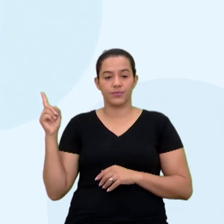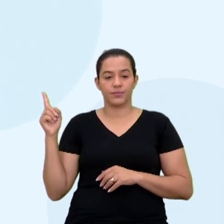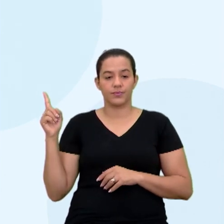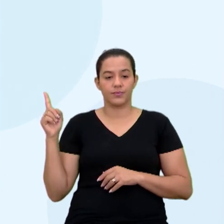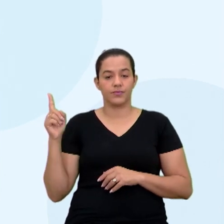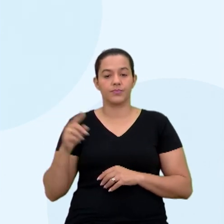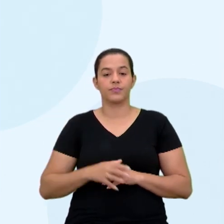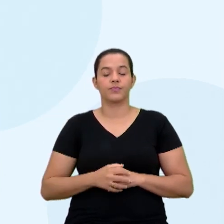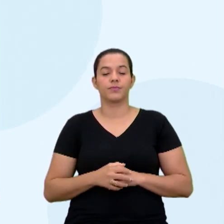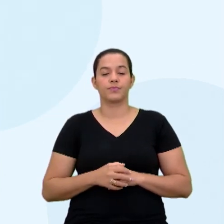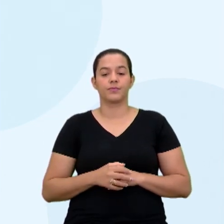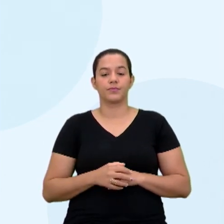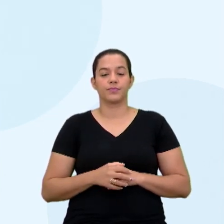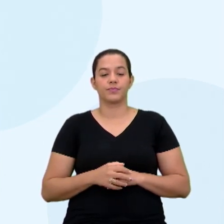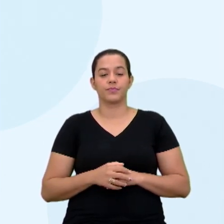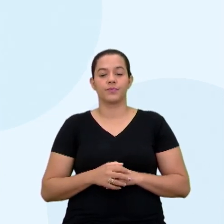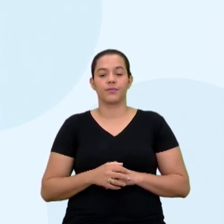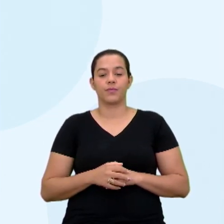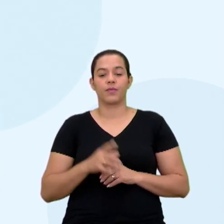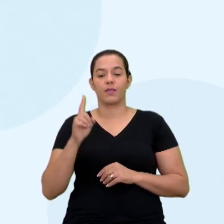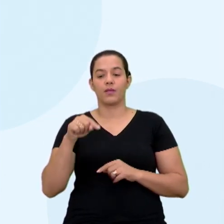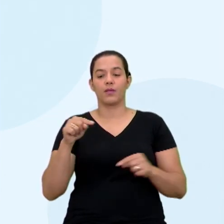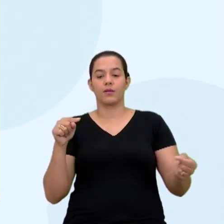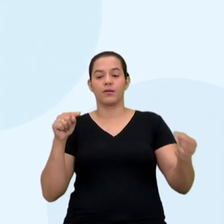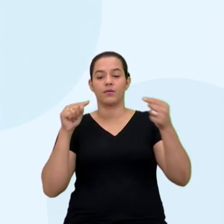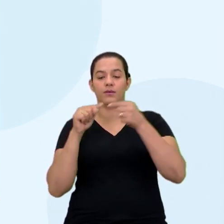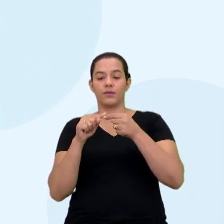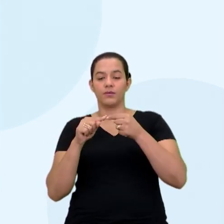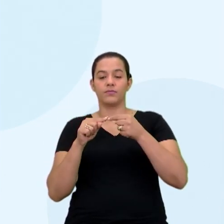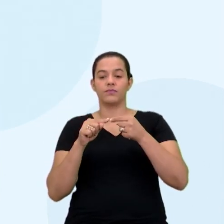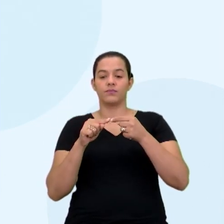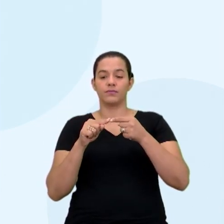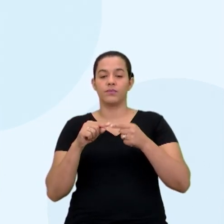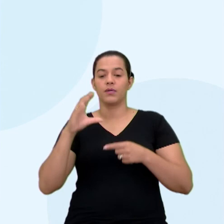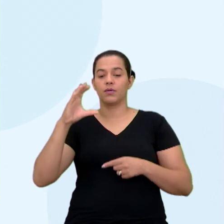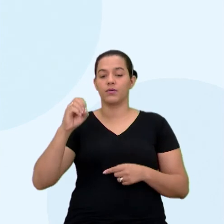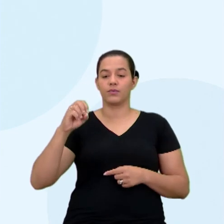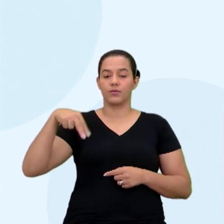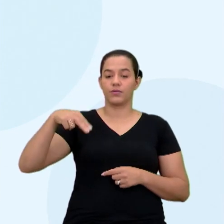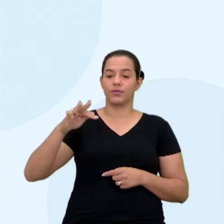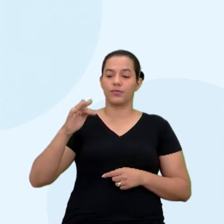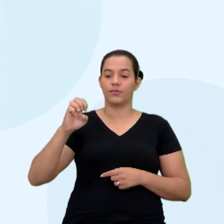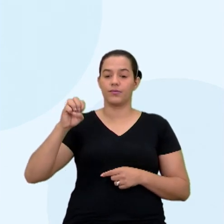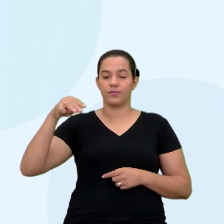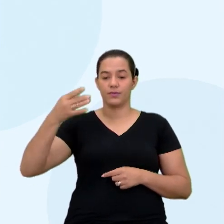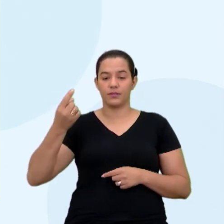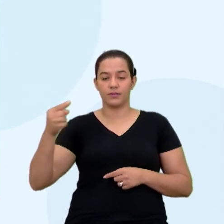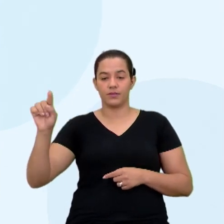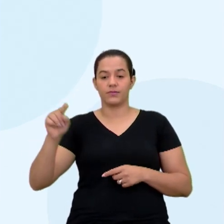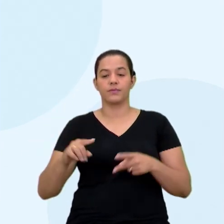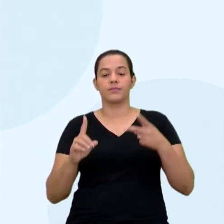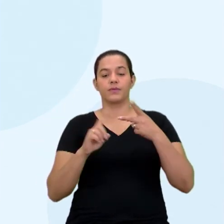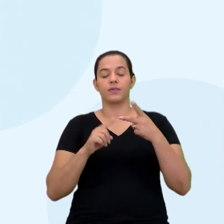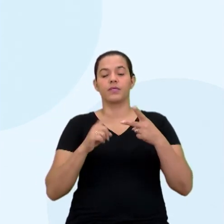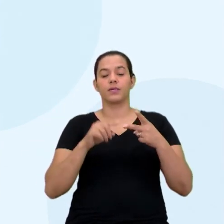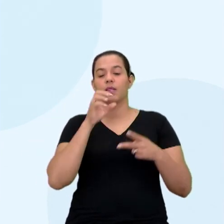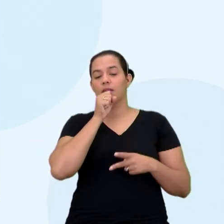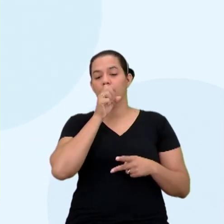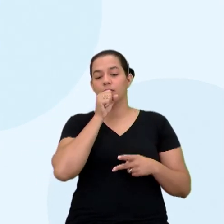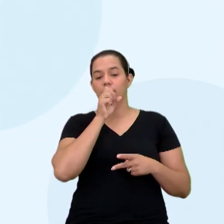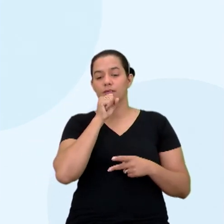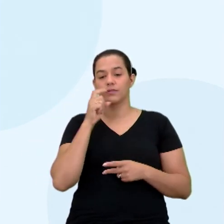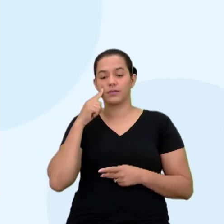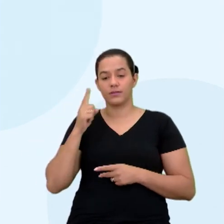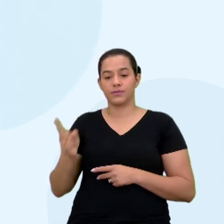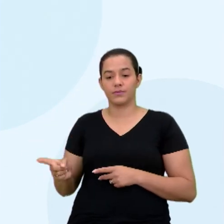que está em azul, a gente está associando aí o que? A conformação, o pontinho em azul. E o que está em laranja, a gente associa